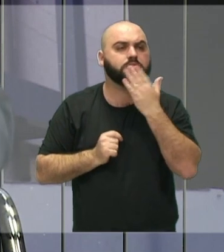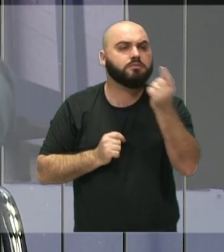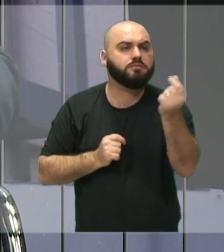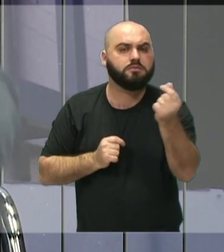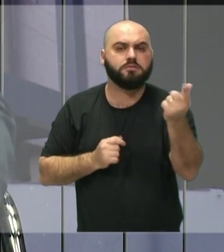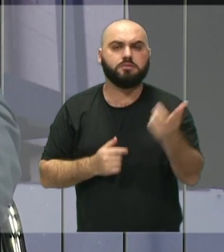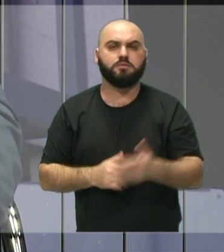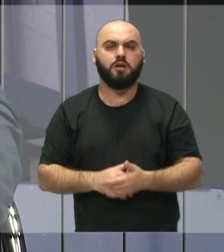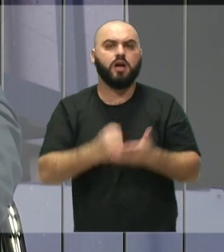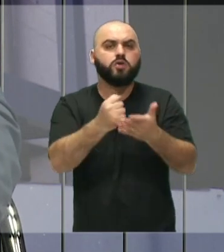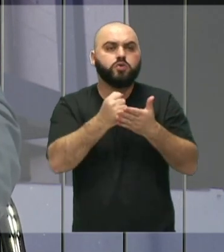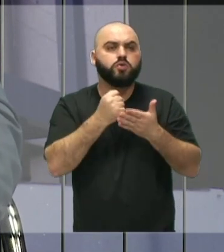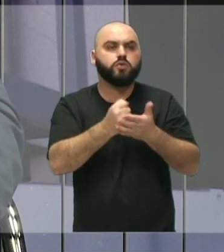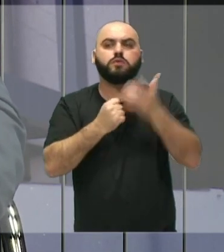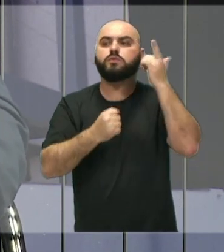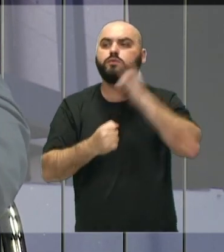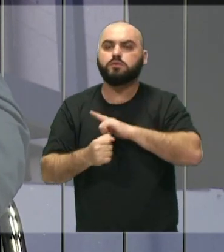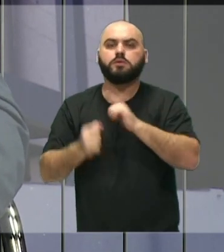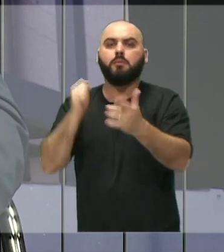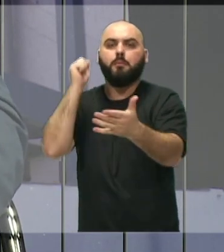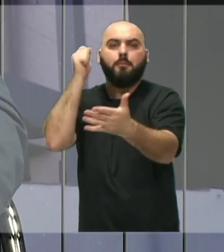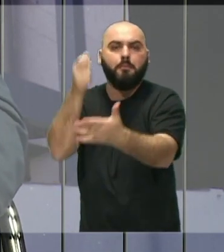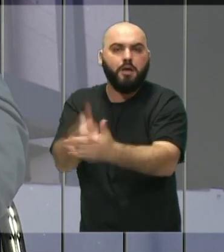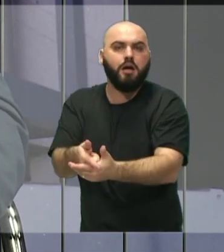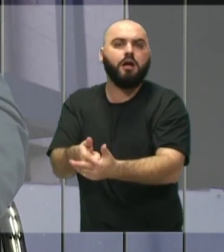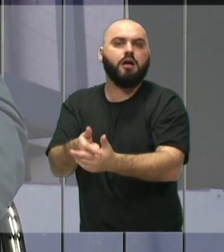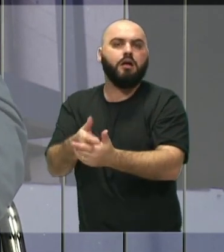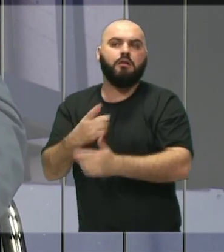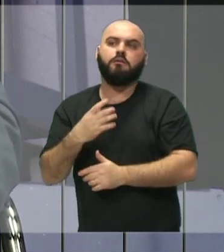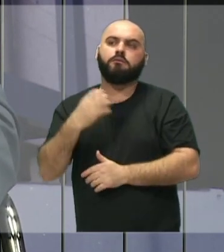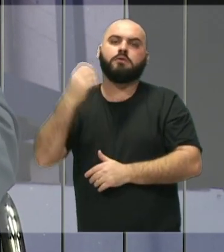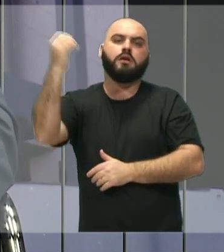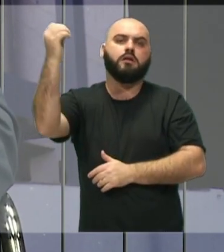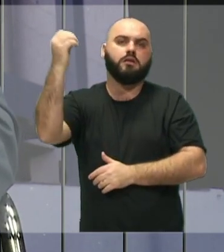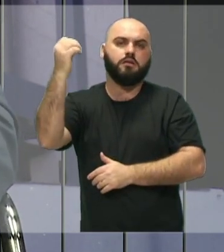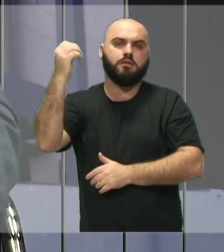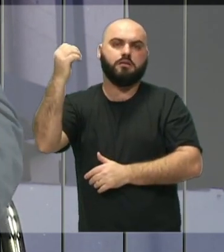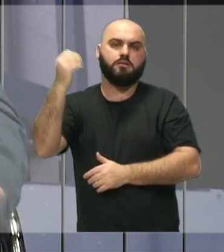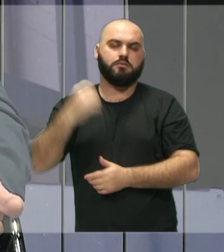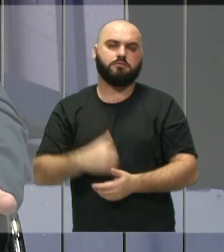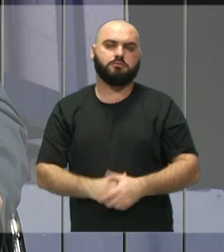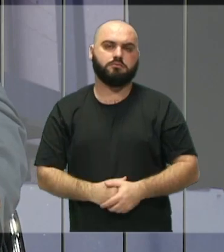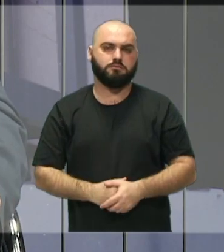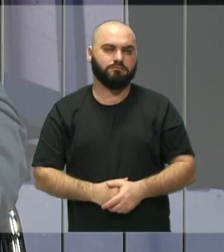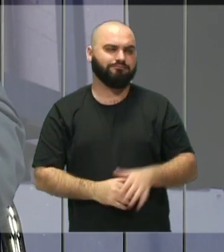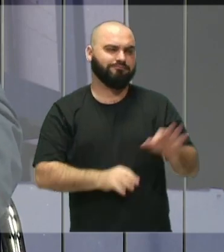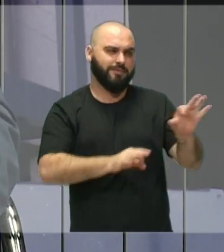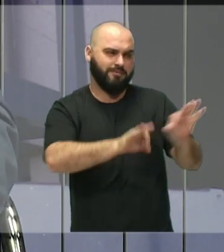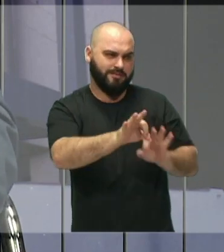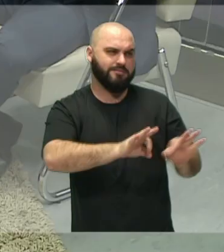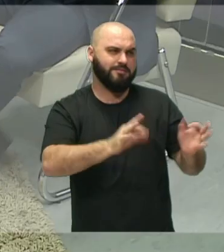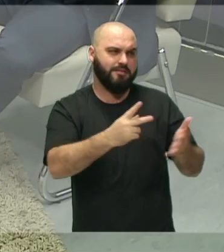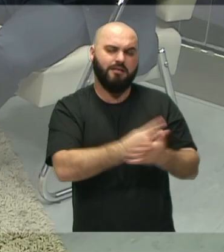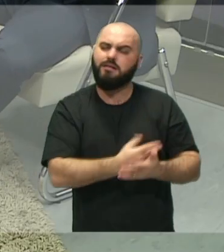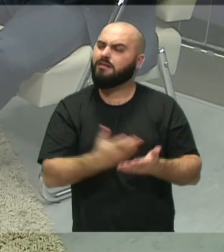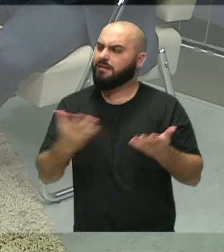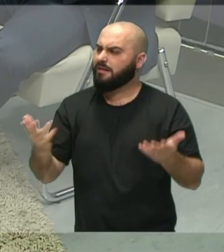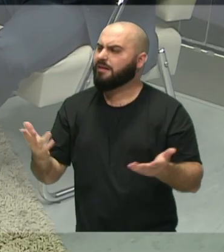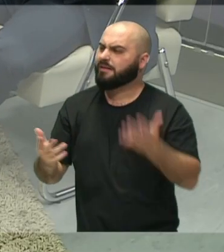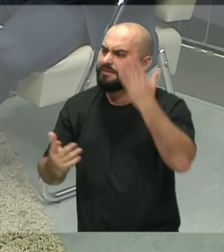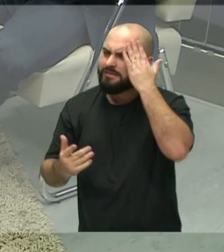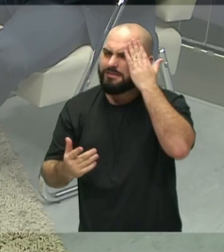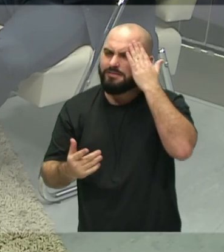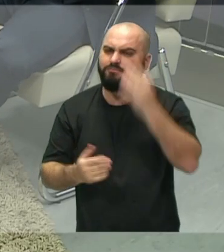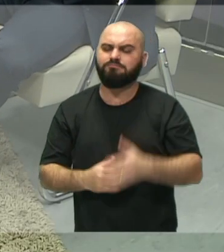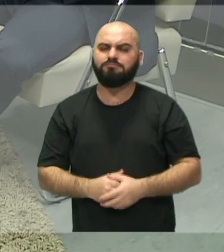uma contribuição para complementar um valor que precisa ser pago. A organização está totalmente... Então,